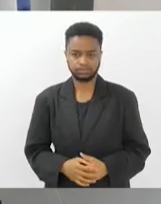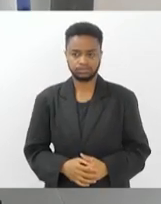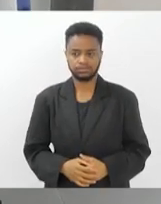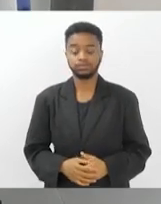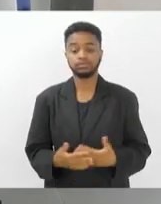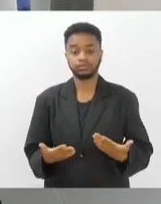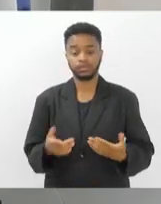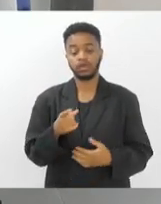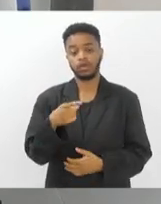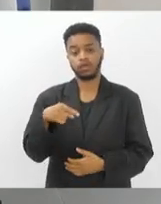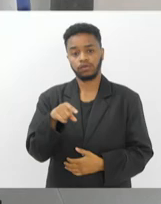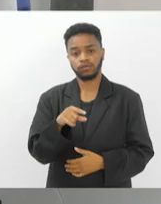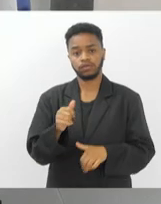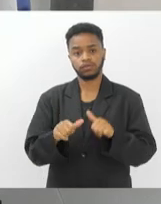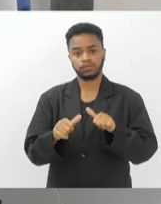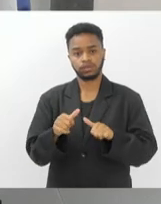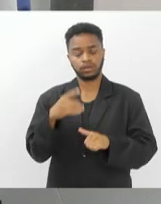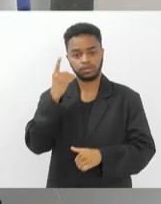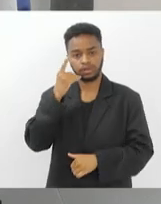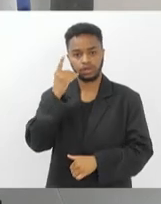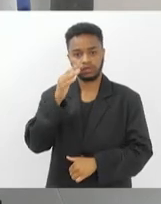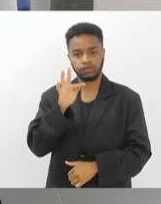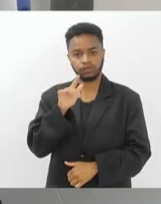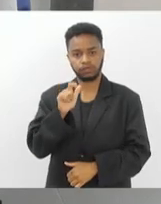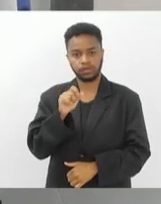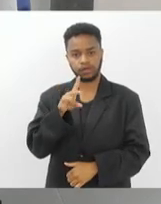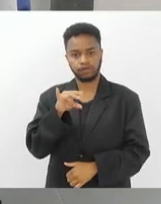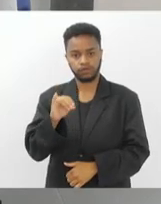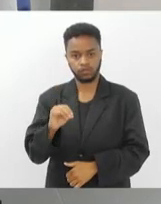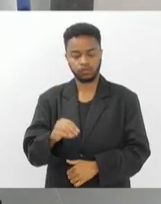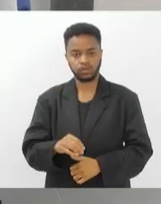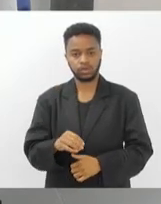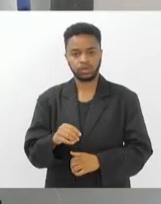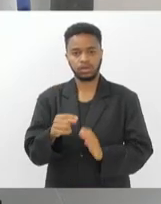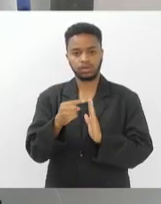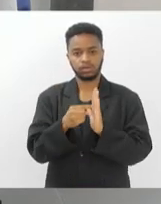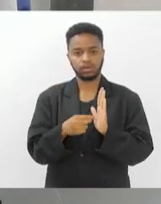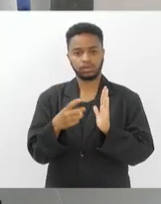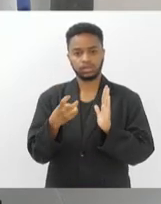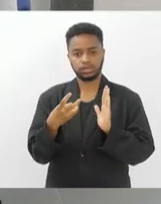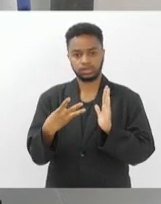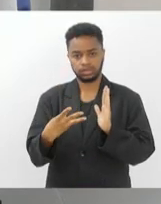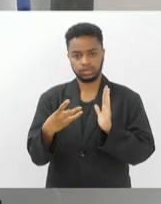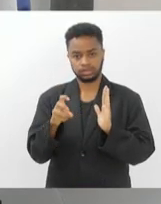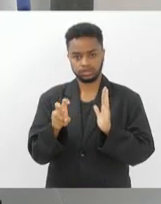Enquanto Vossa Excelência, presidente Serafini. É o ponto 35.